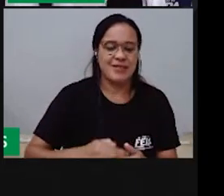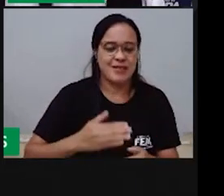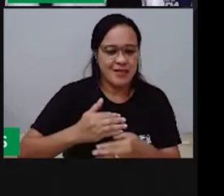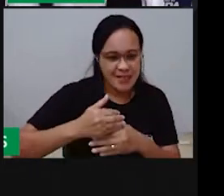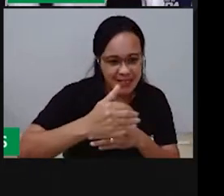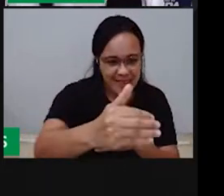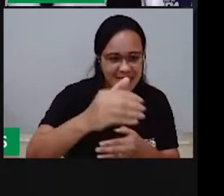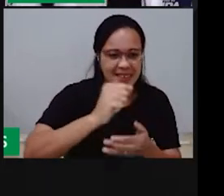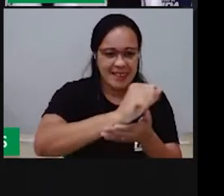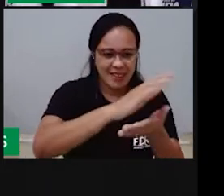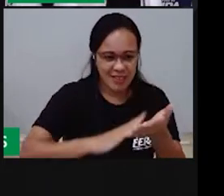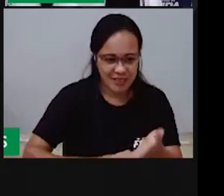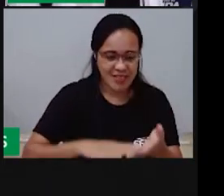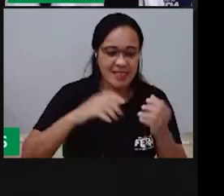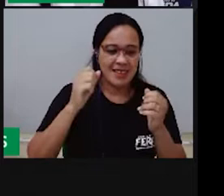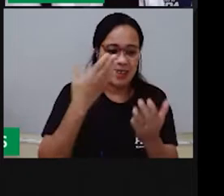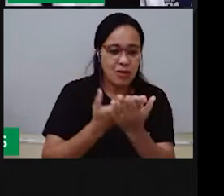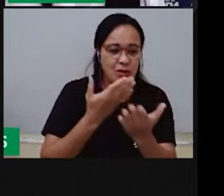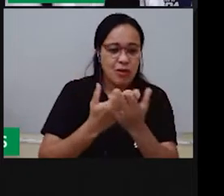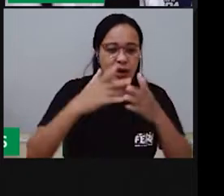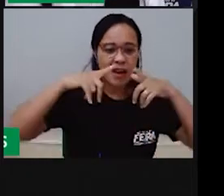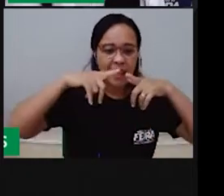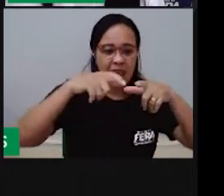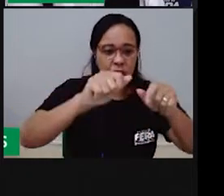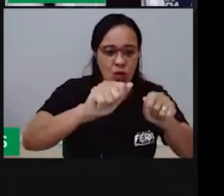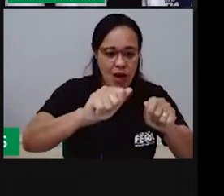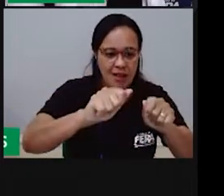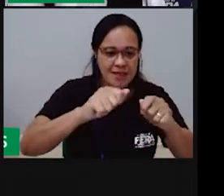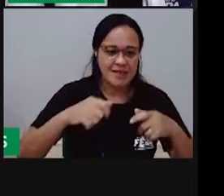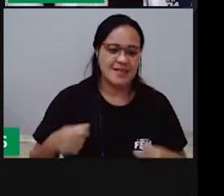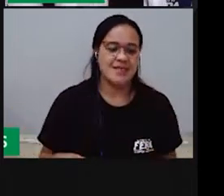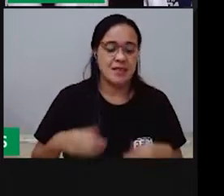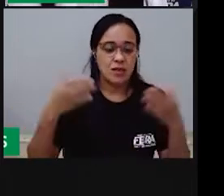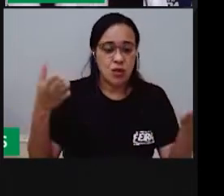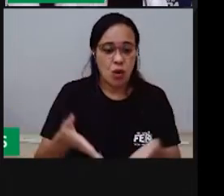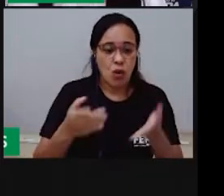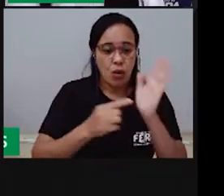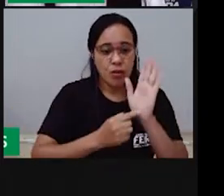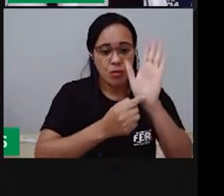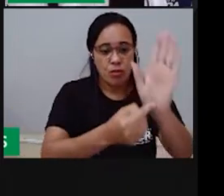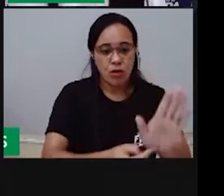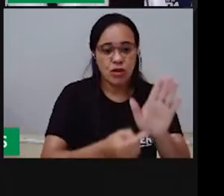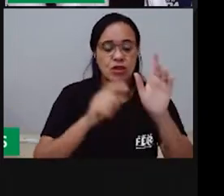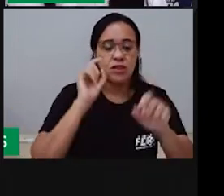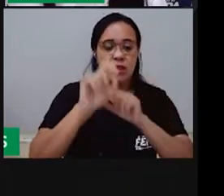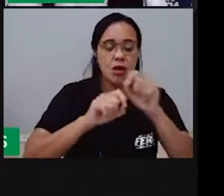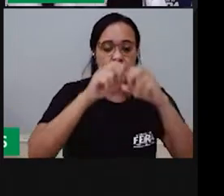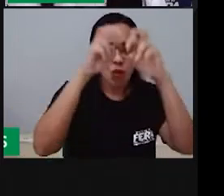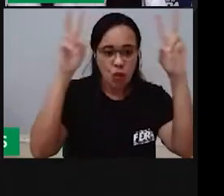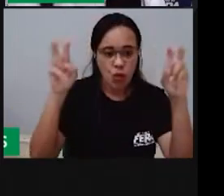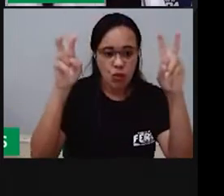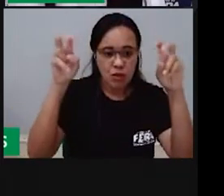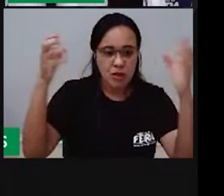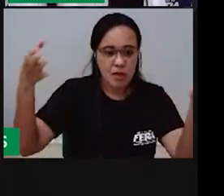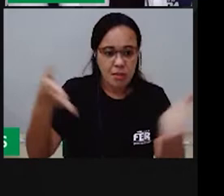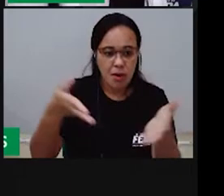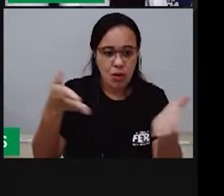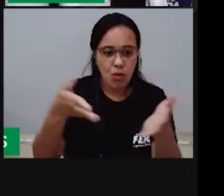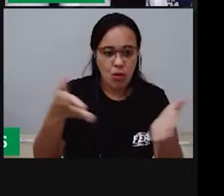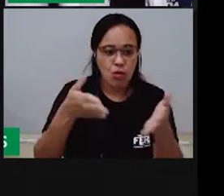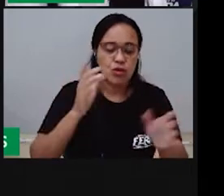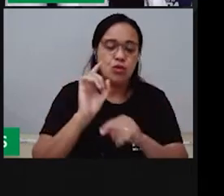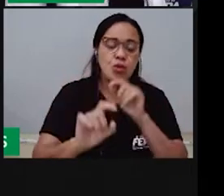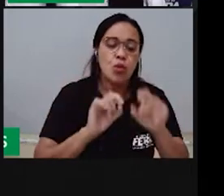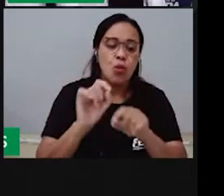com a aula de linguagens. Eu já vou mostrar para vocês qual tema que a gente vai discutir na aula de hoje.